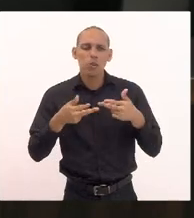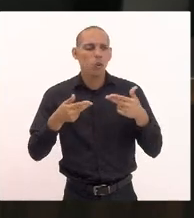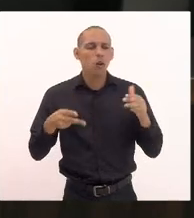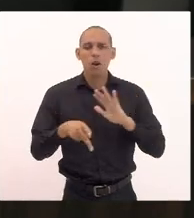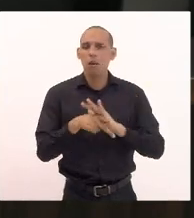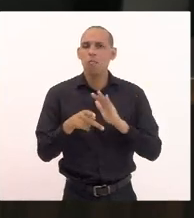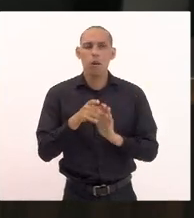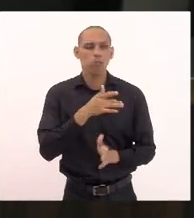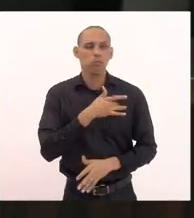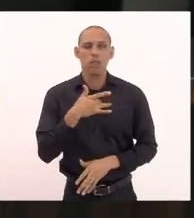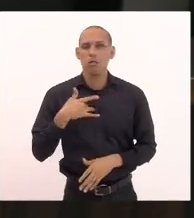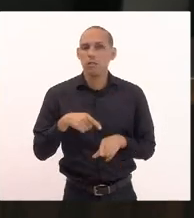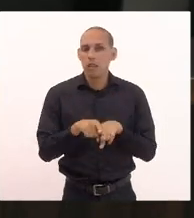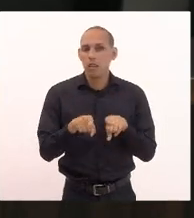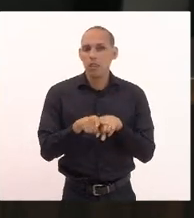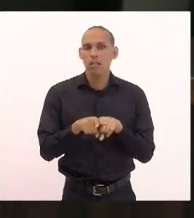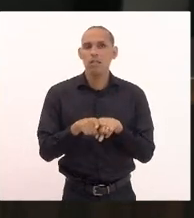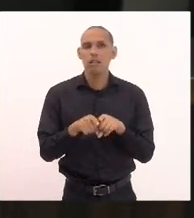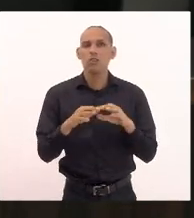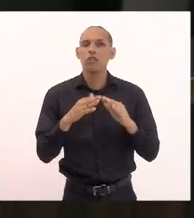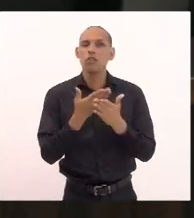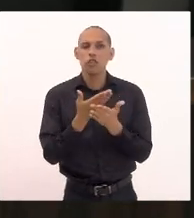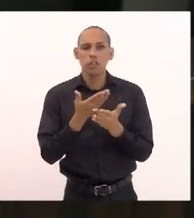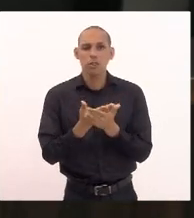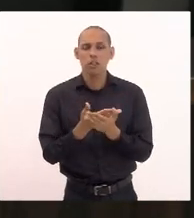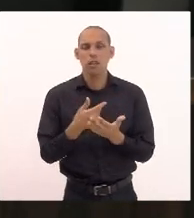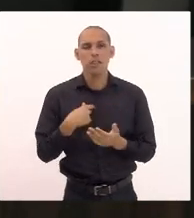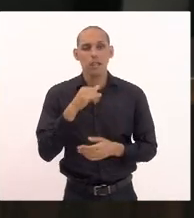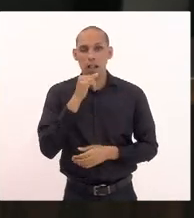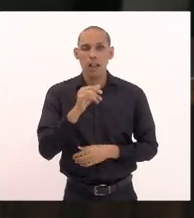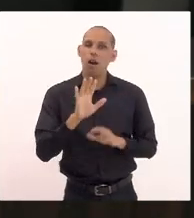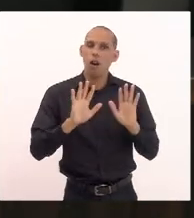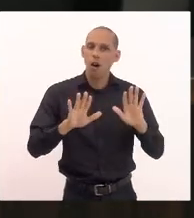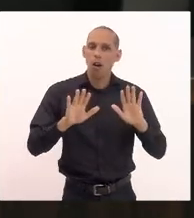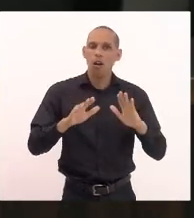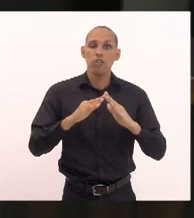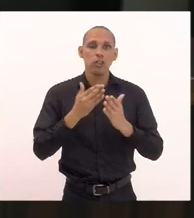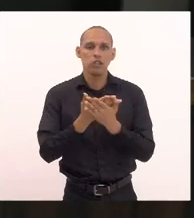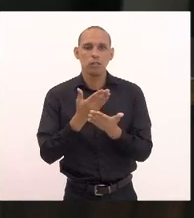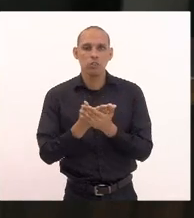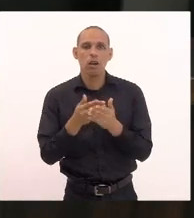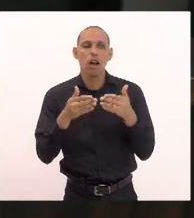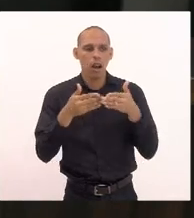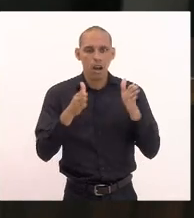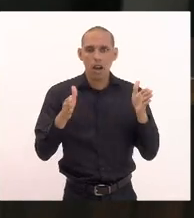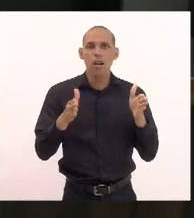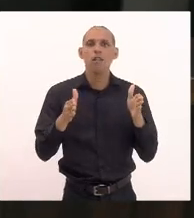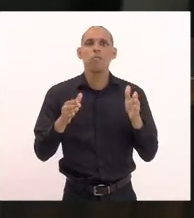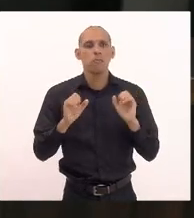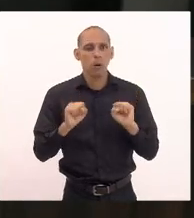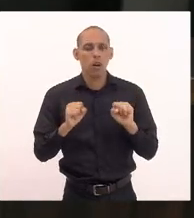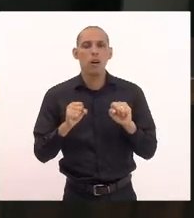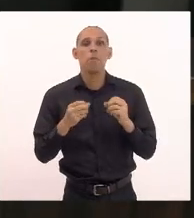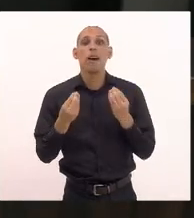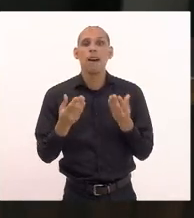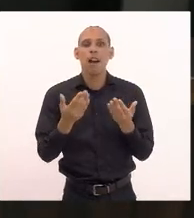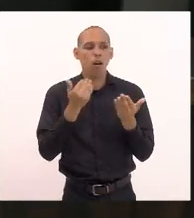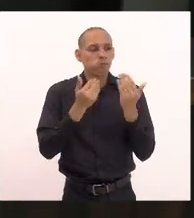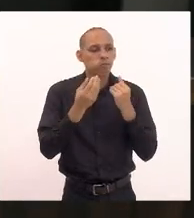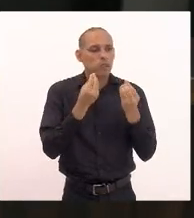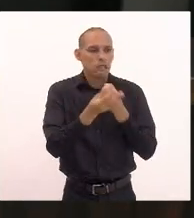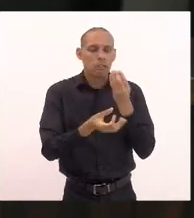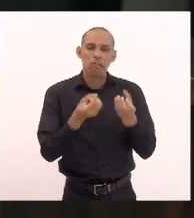né? As escolas, eu falei, eu acho que as escolas têm que estarem abertas, produzindo alimentos,